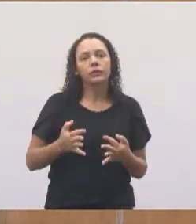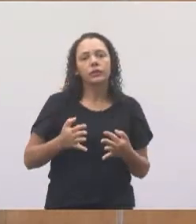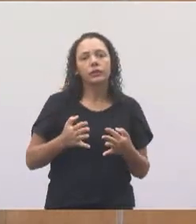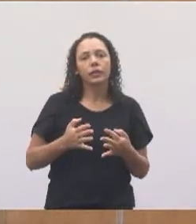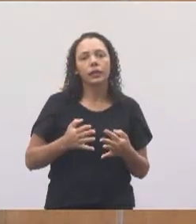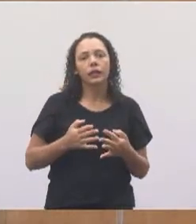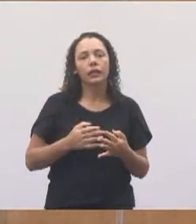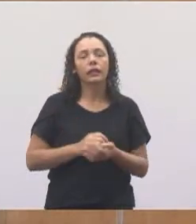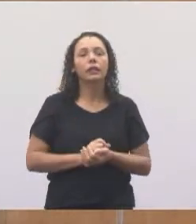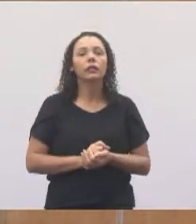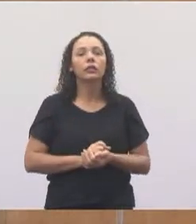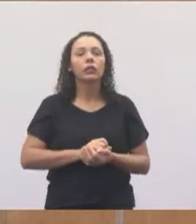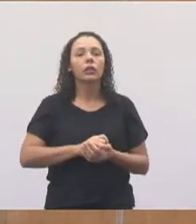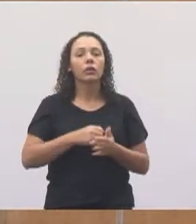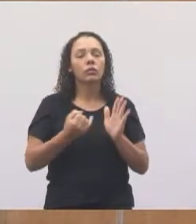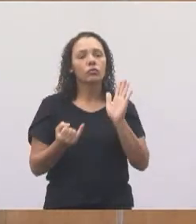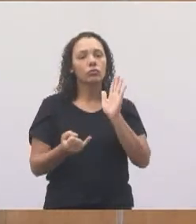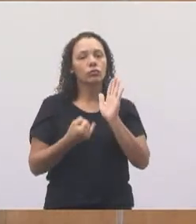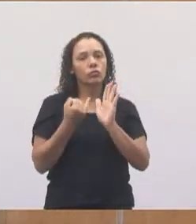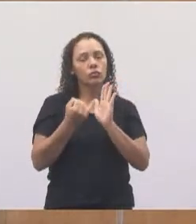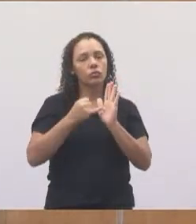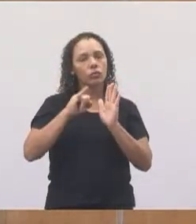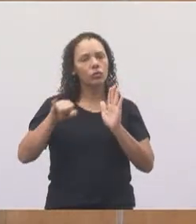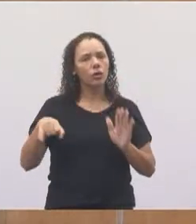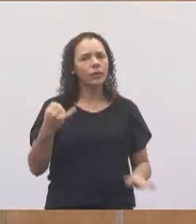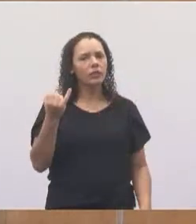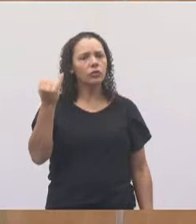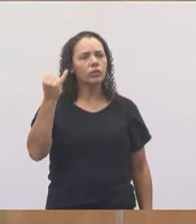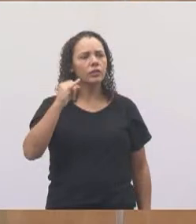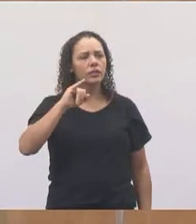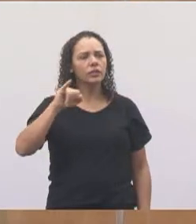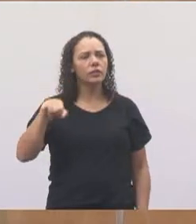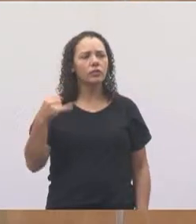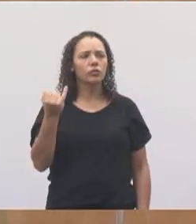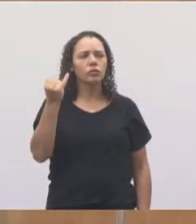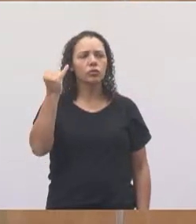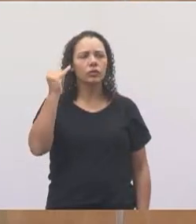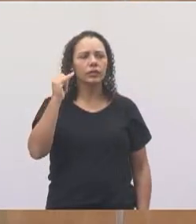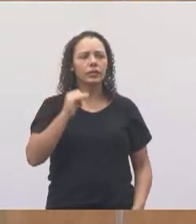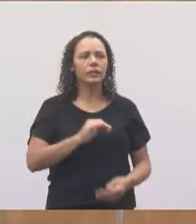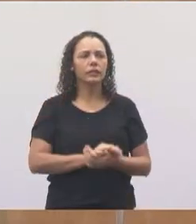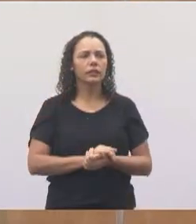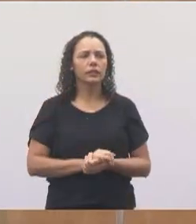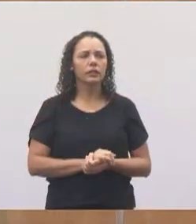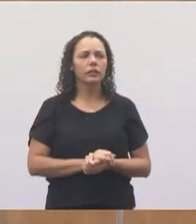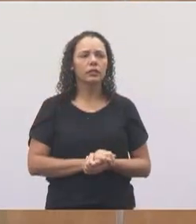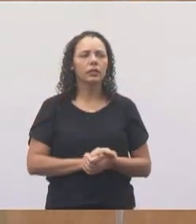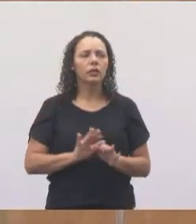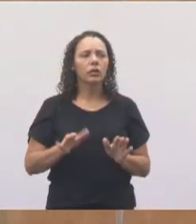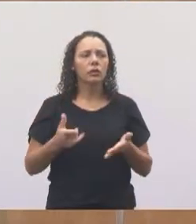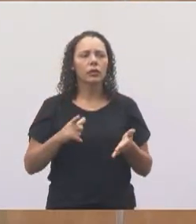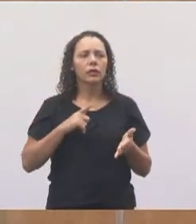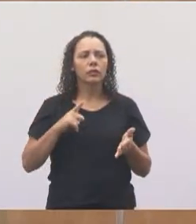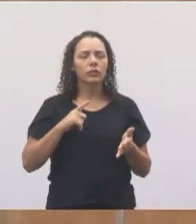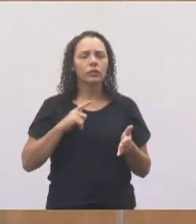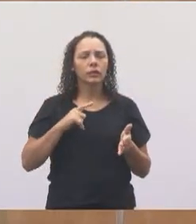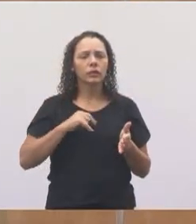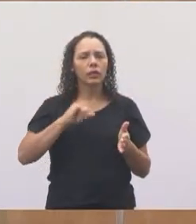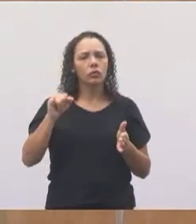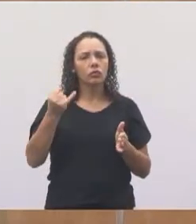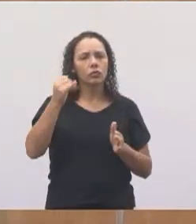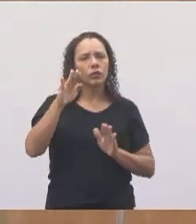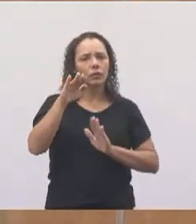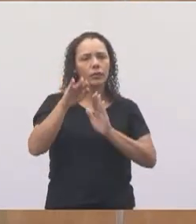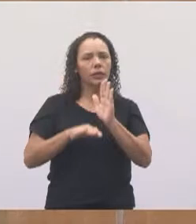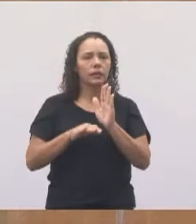da taxa de juros, que quando a gente tem uma redução da taxa de juros, a gente tem um aumento do déficit.